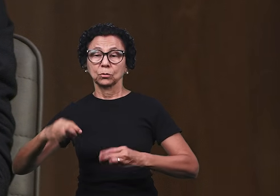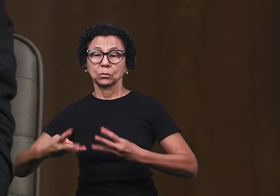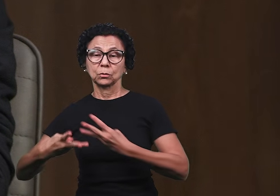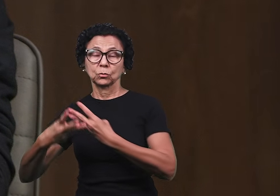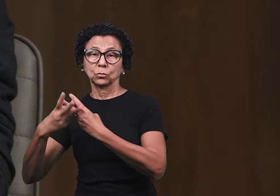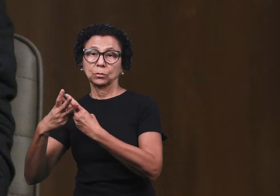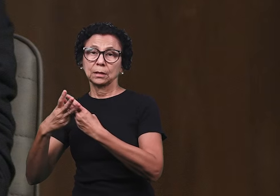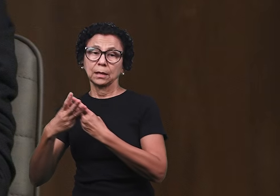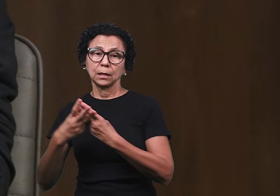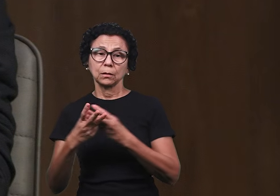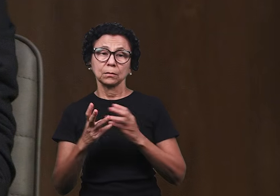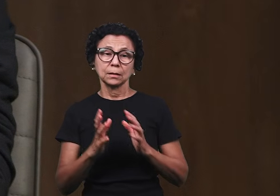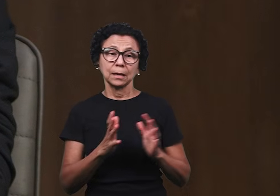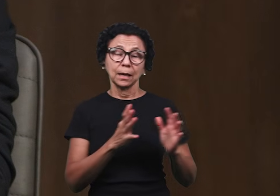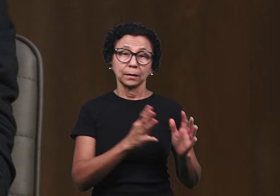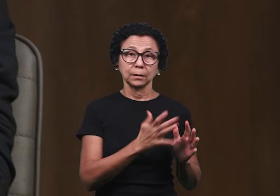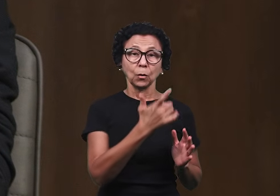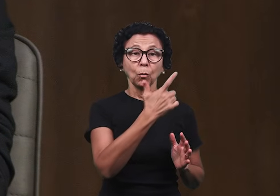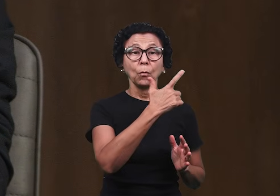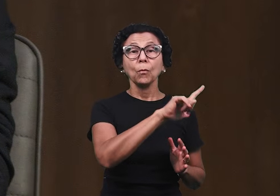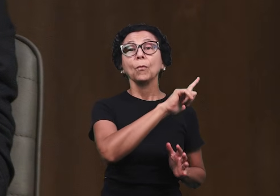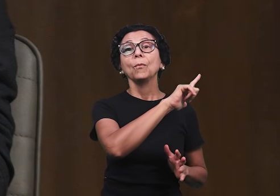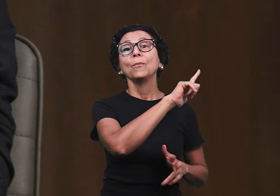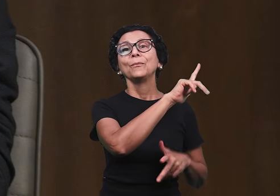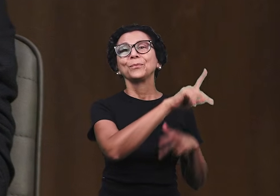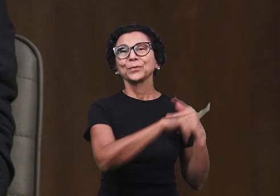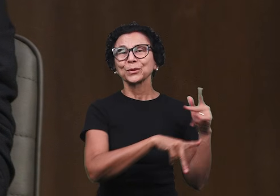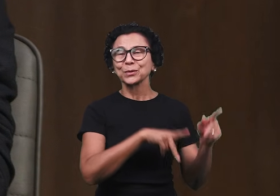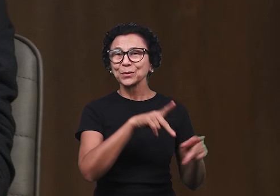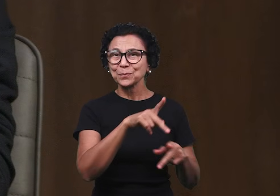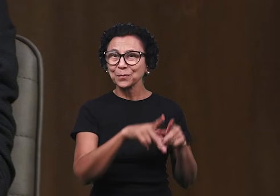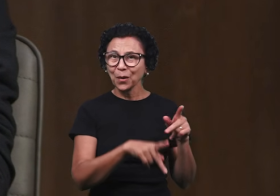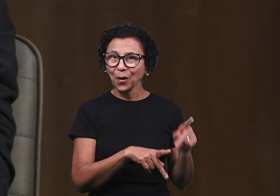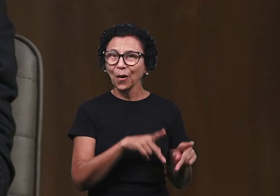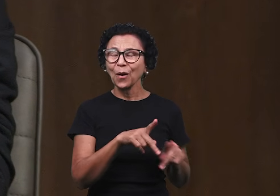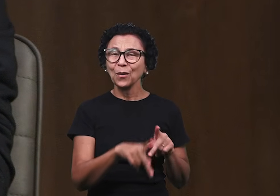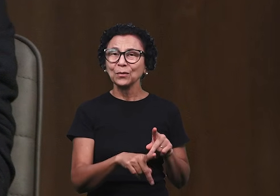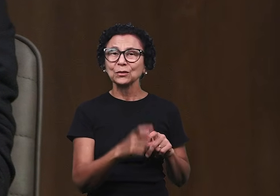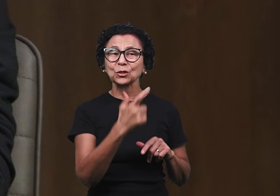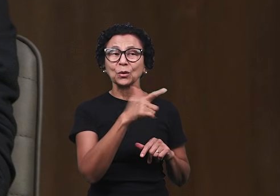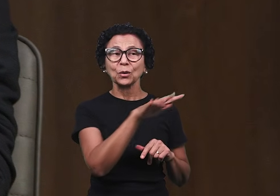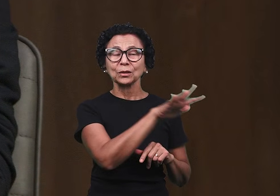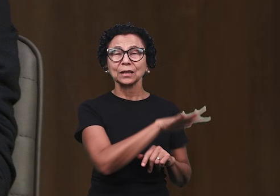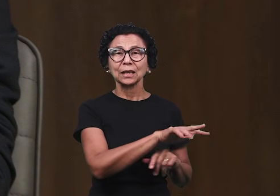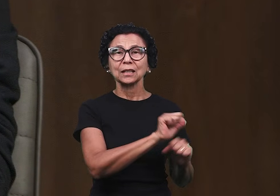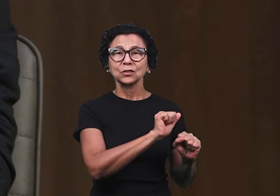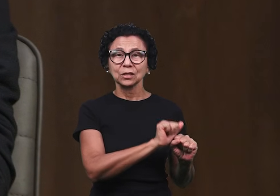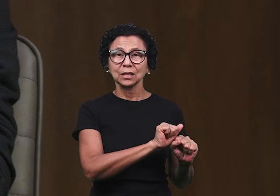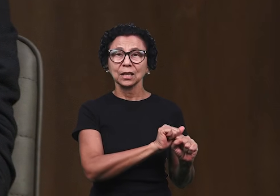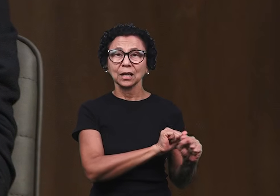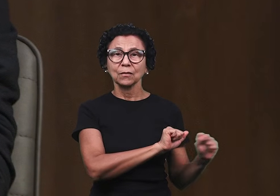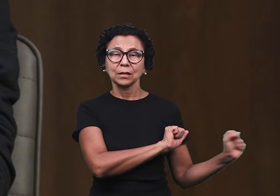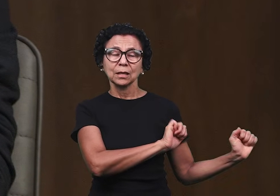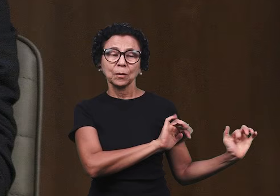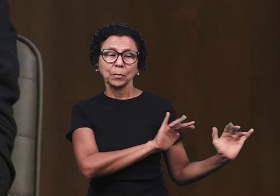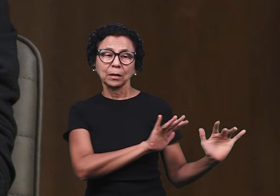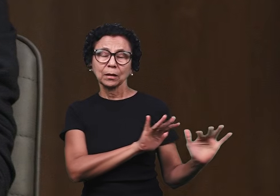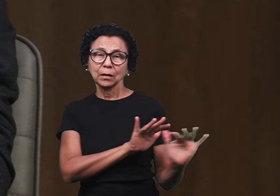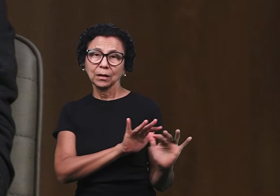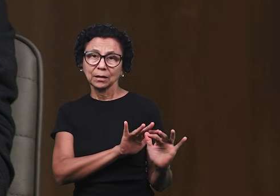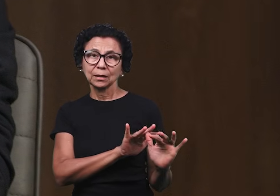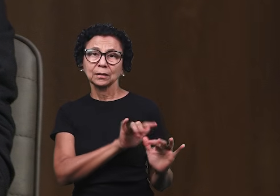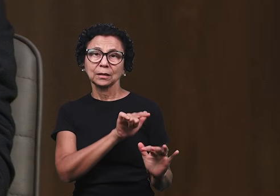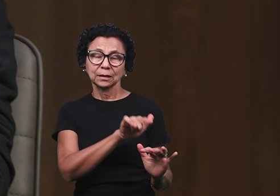e também de povos estrangeiros que foram trazidos para Samaria sob o governo